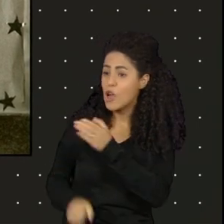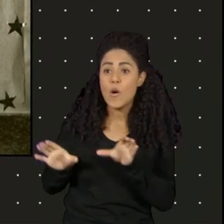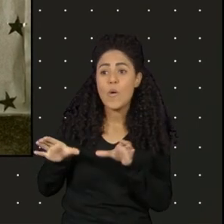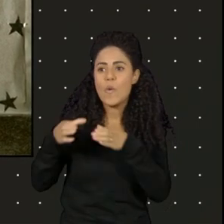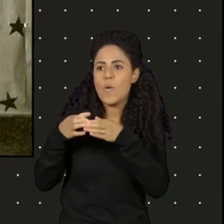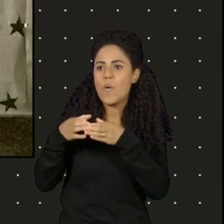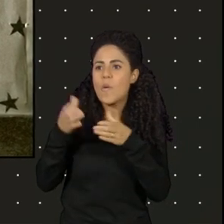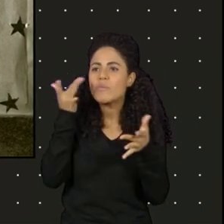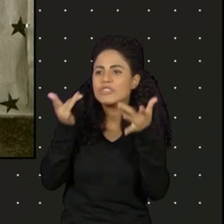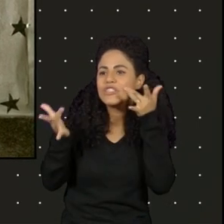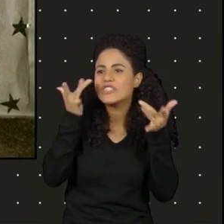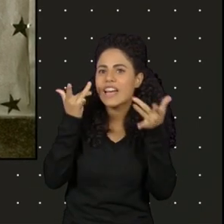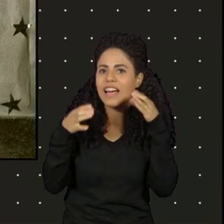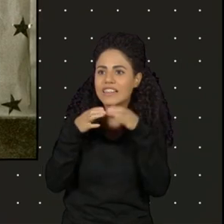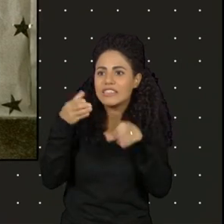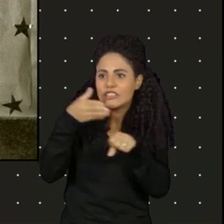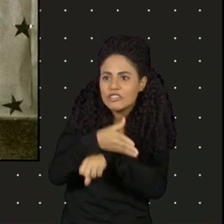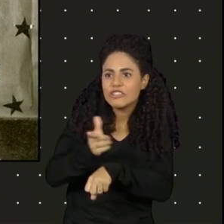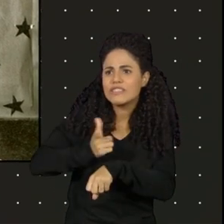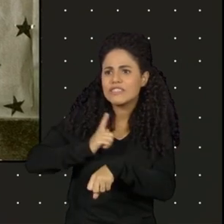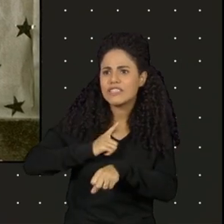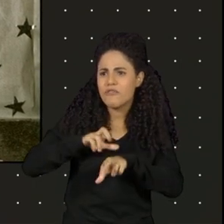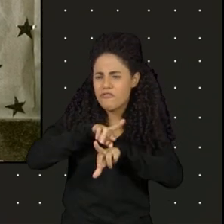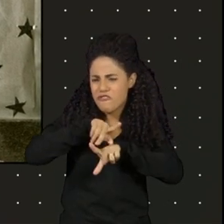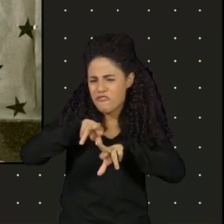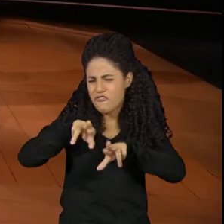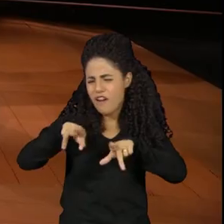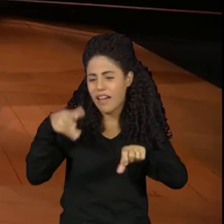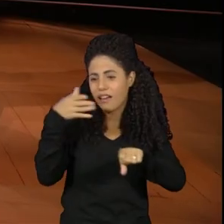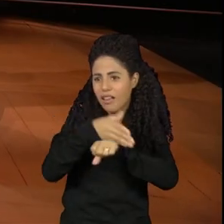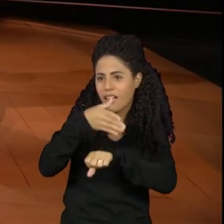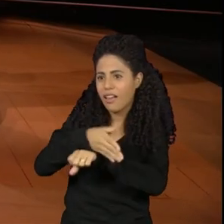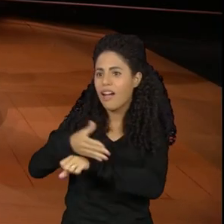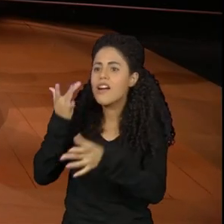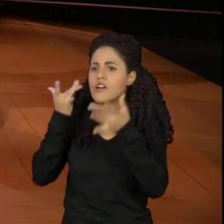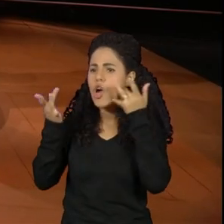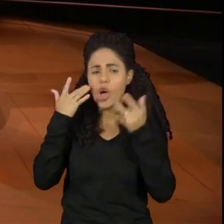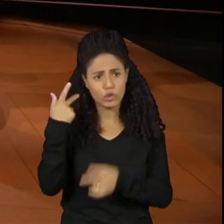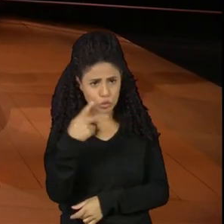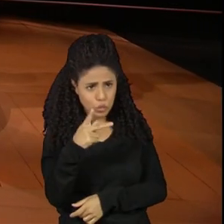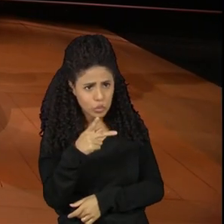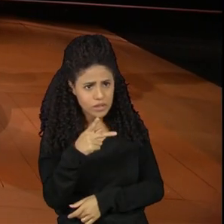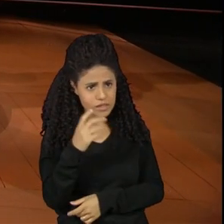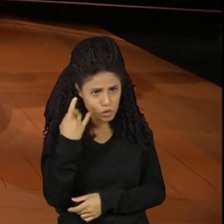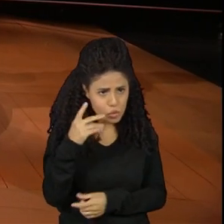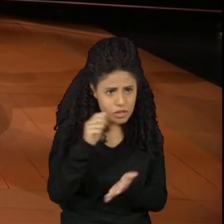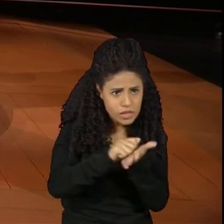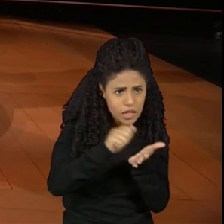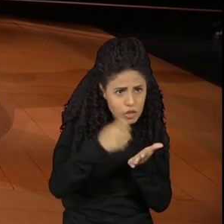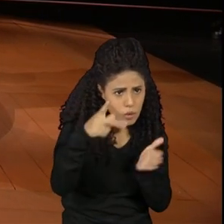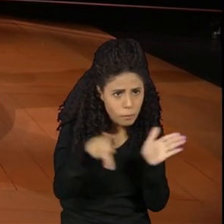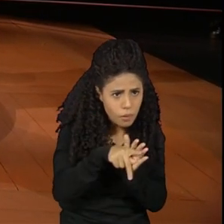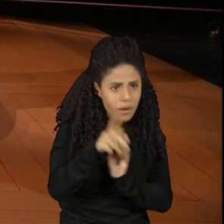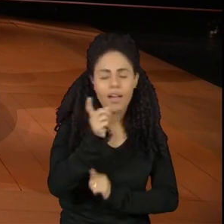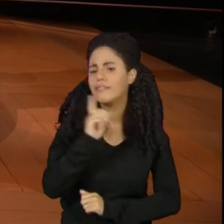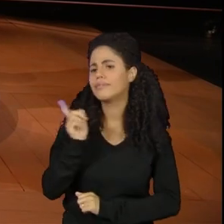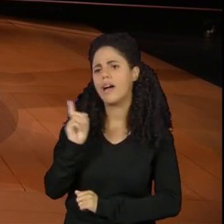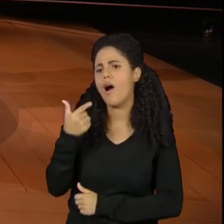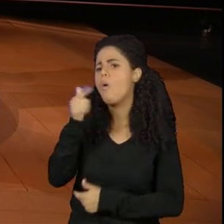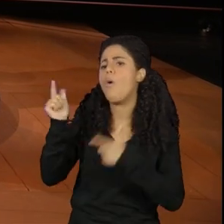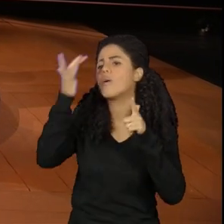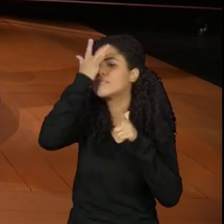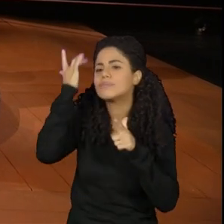dentro do seminário, né? Então, lá eu fiz várias peças. Né? Assim, não eram peças suas ainda? Não. Eram peças